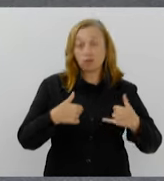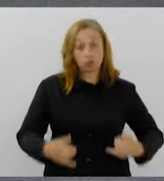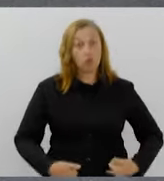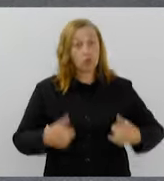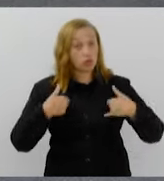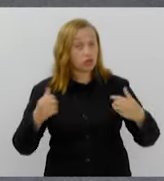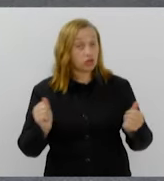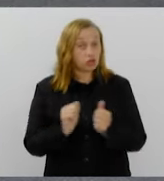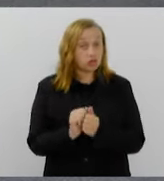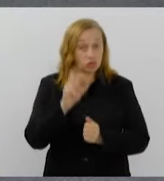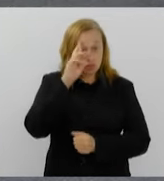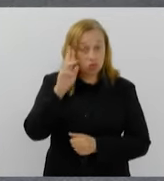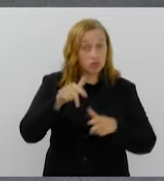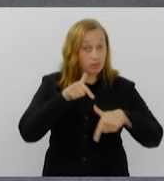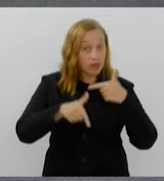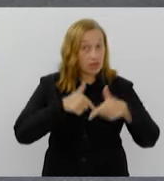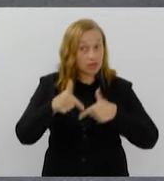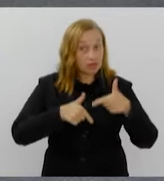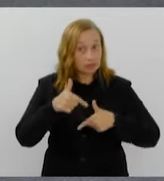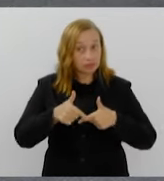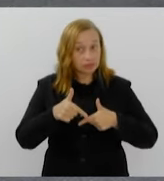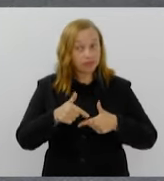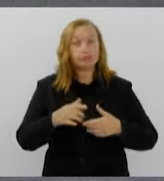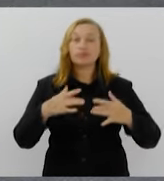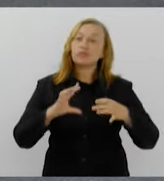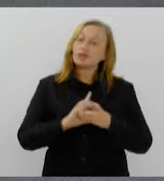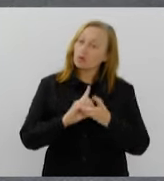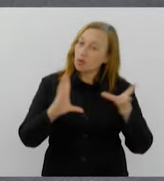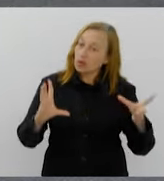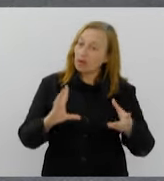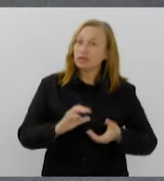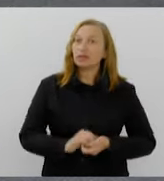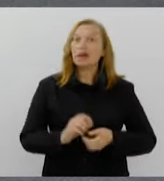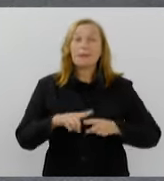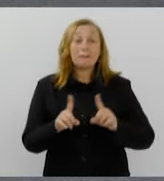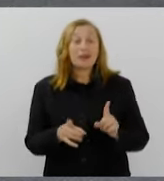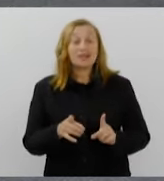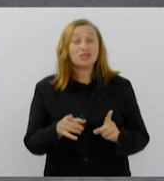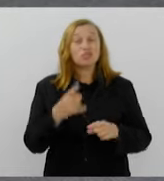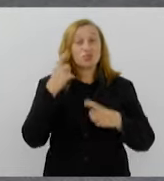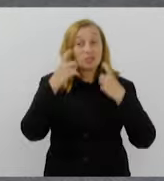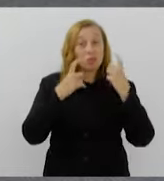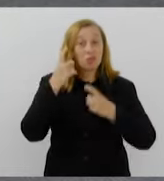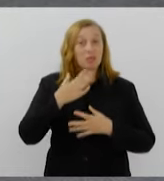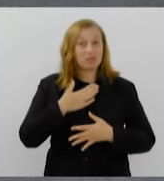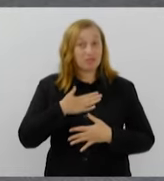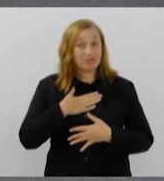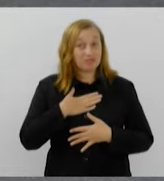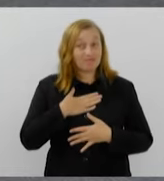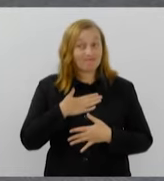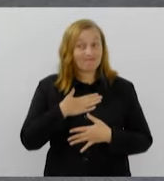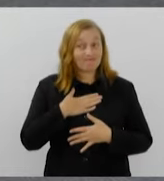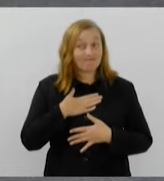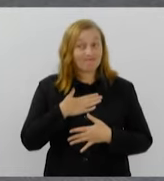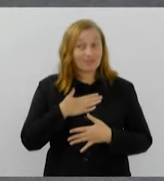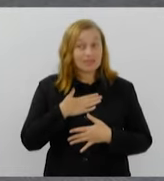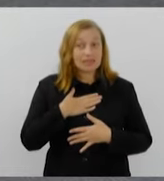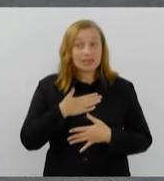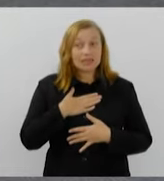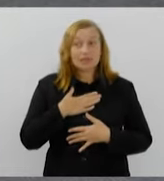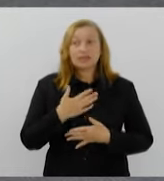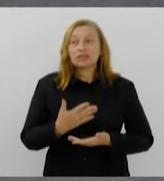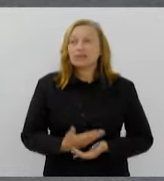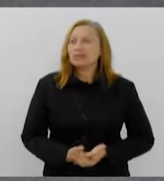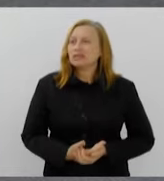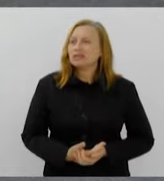com os demais colegas deput de uma forma democrática mas o que me preocupa é que